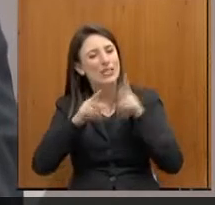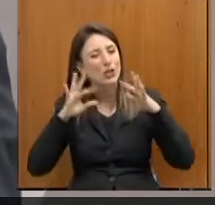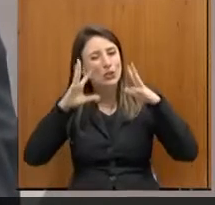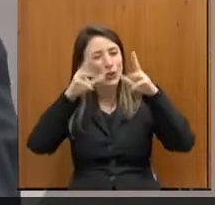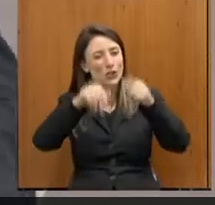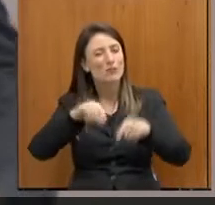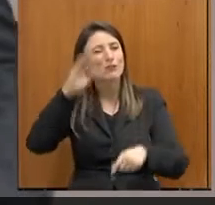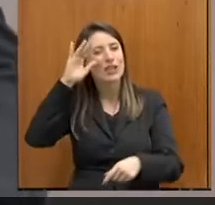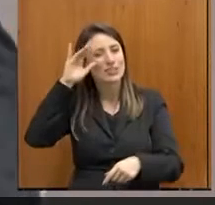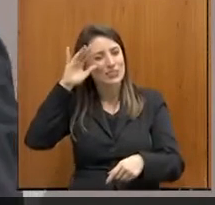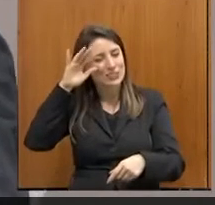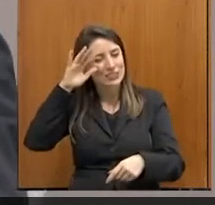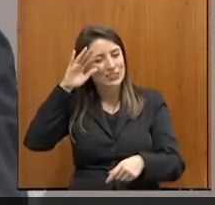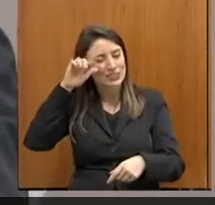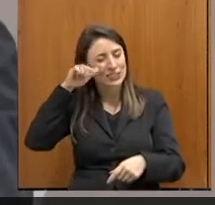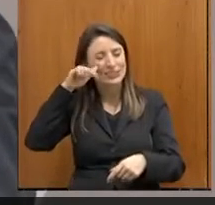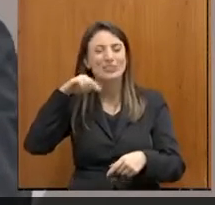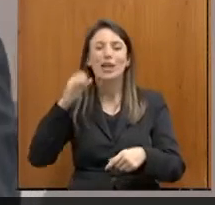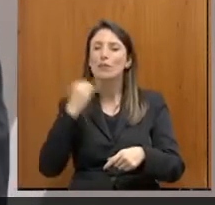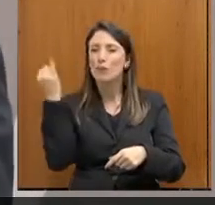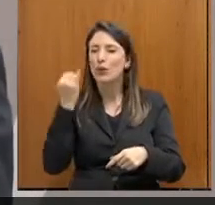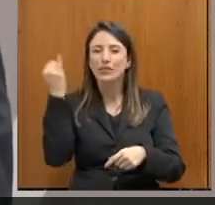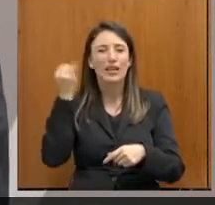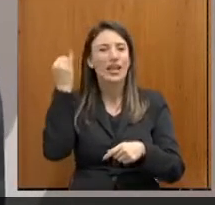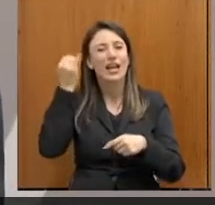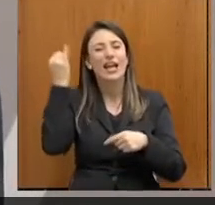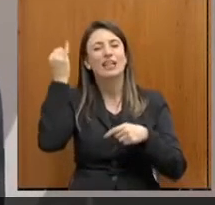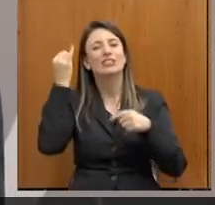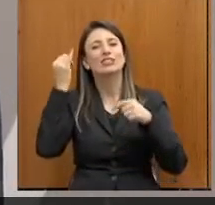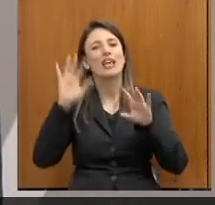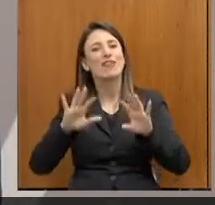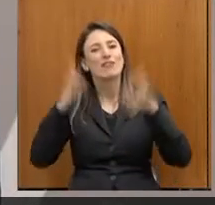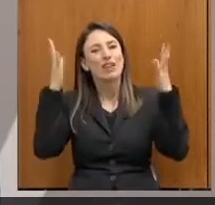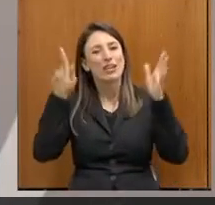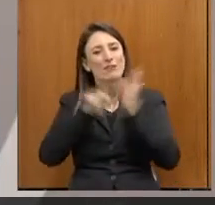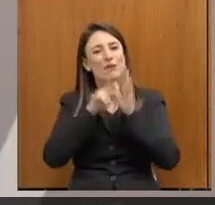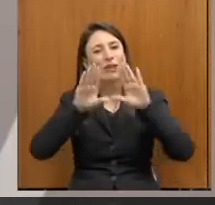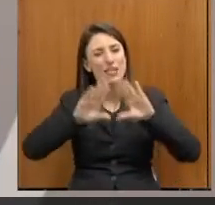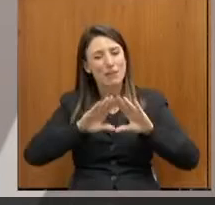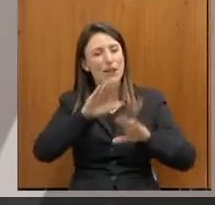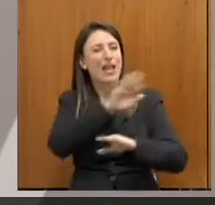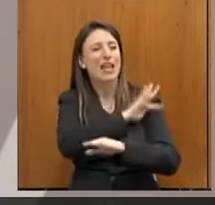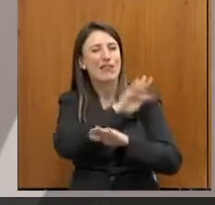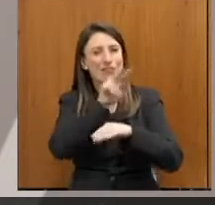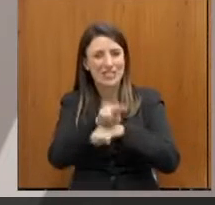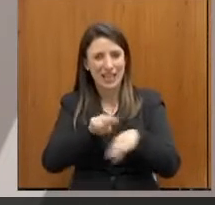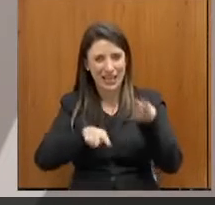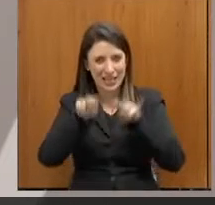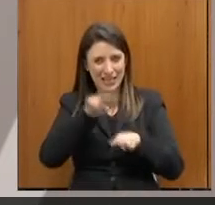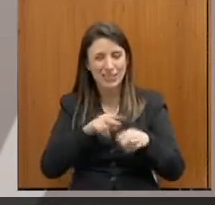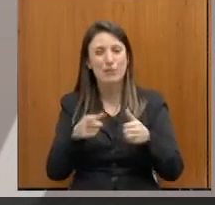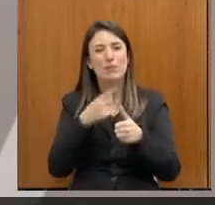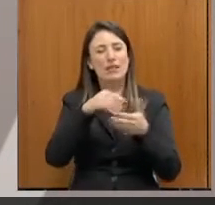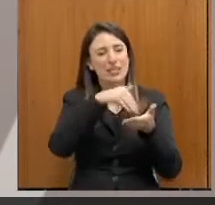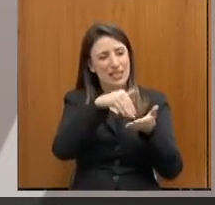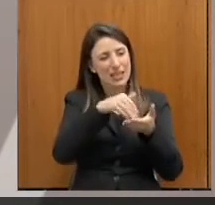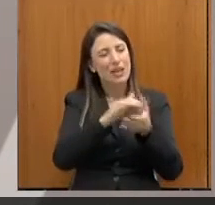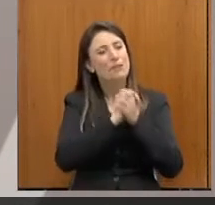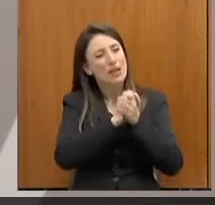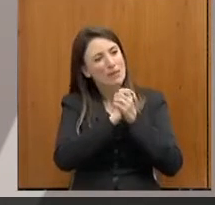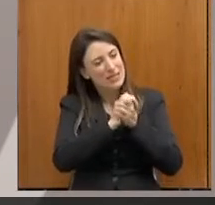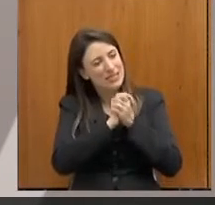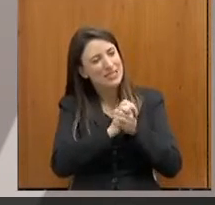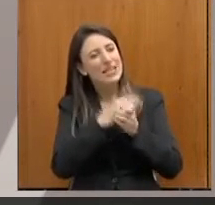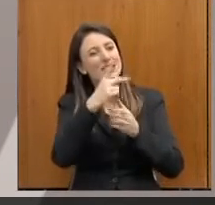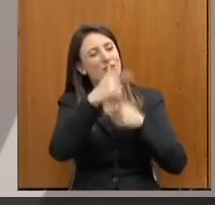acompanha neste importante evento Assembleia fiscaliza primeiramente seu secretário Gostaria de parabenizar por todo o trabalho realizado à frente da